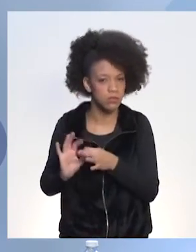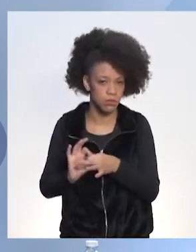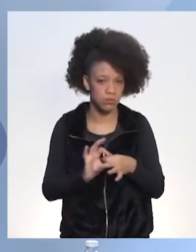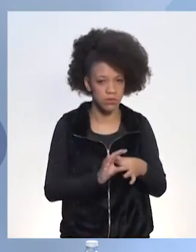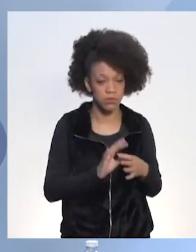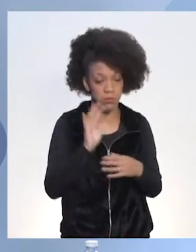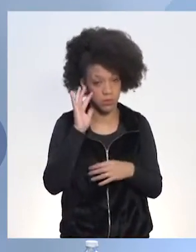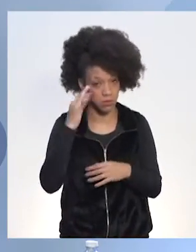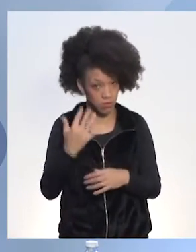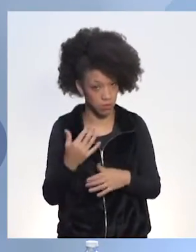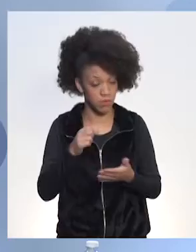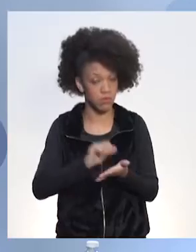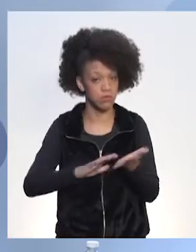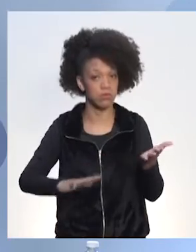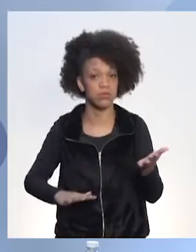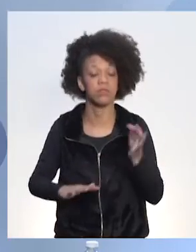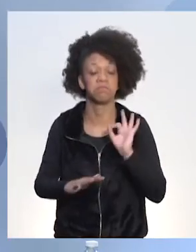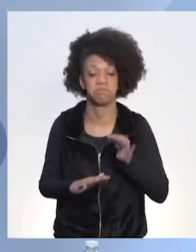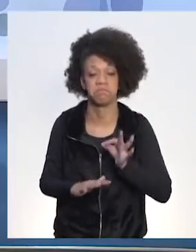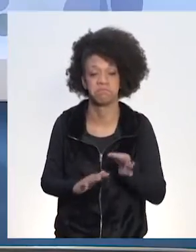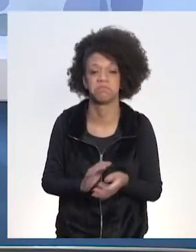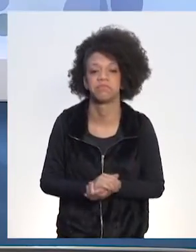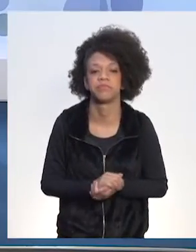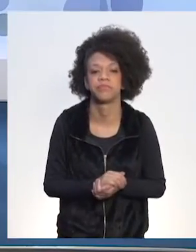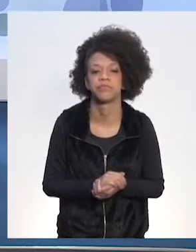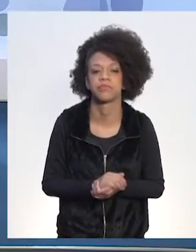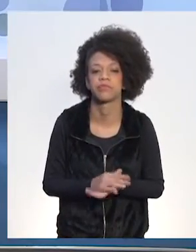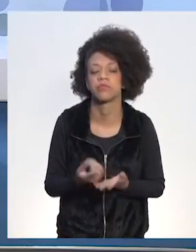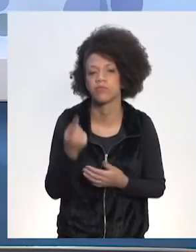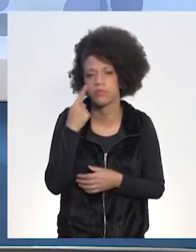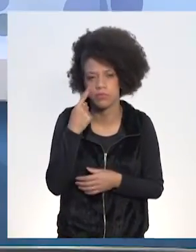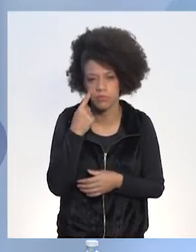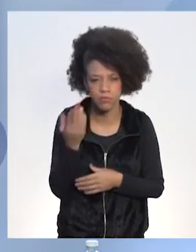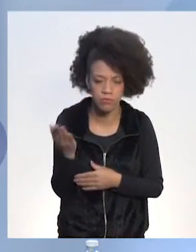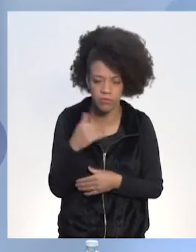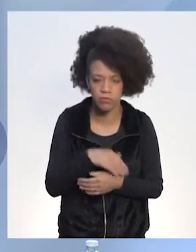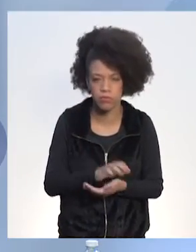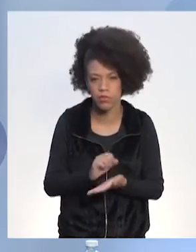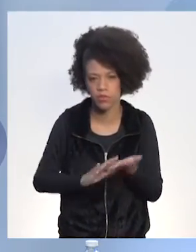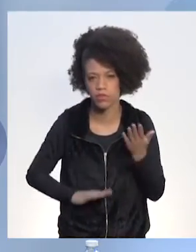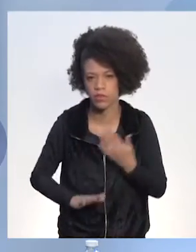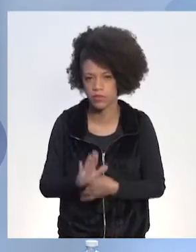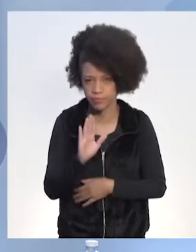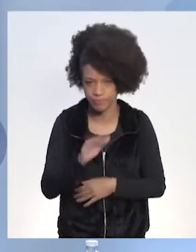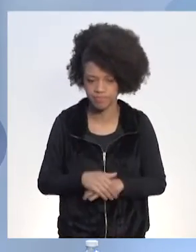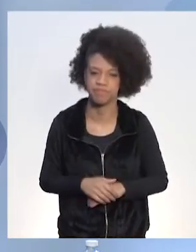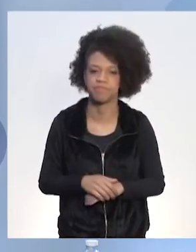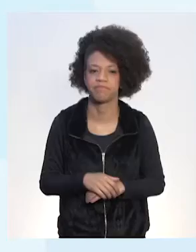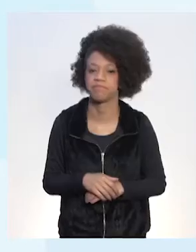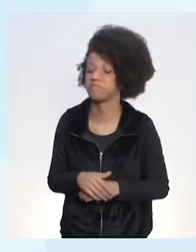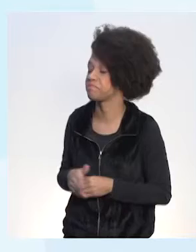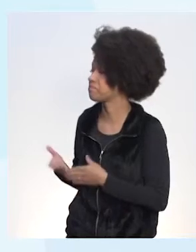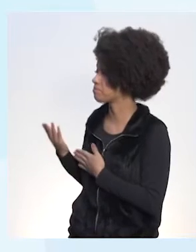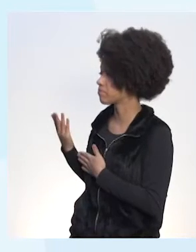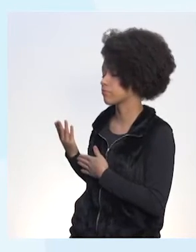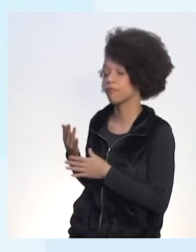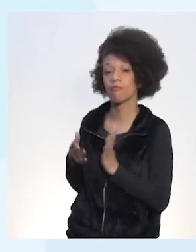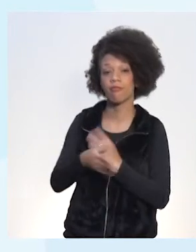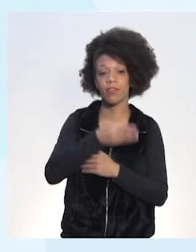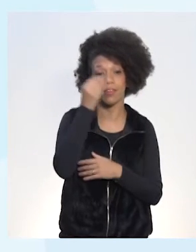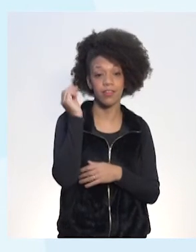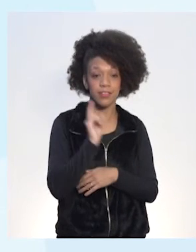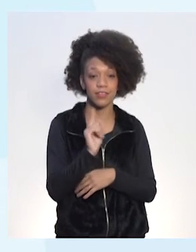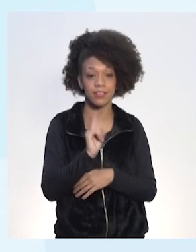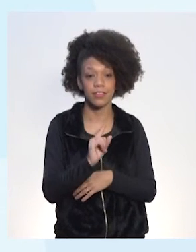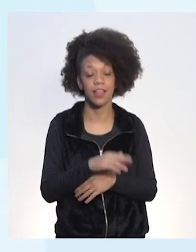poder dúvida. resolver os exercícios, Sem né? dúvida. Verdade. Vamos falar em resolver exercício? Vamos para mais um? Mais um? Então, tá, eu tinha esquecido de falar. Então,